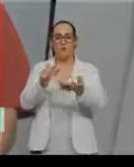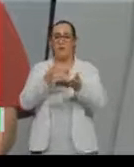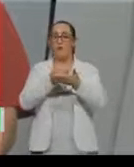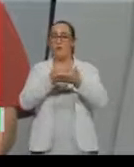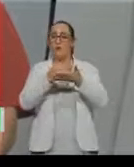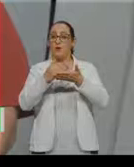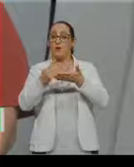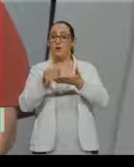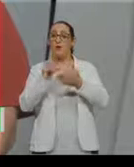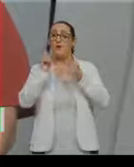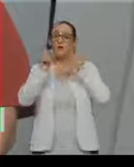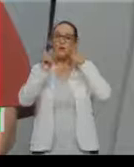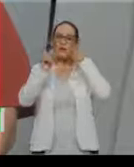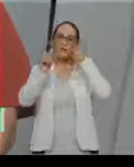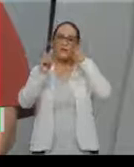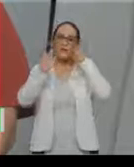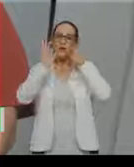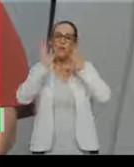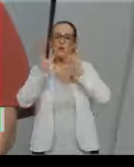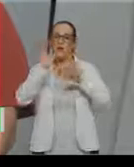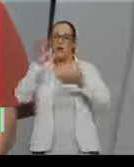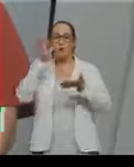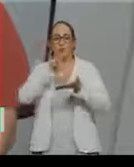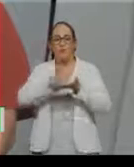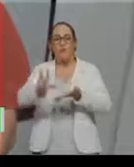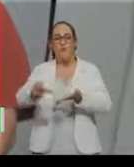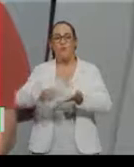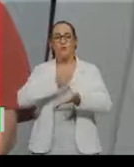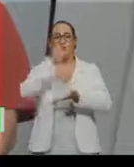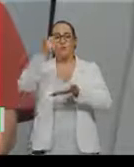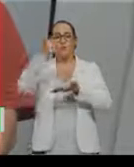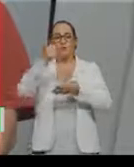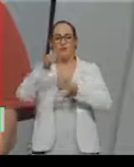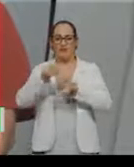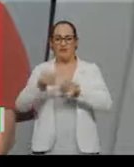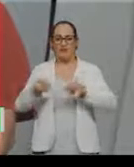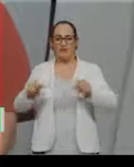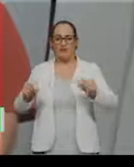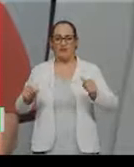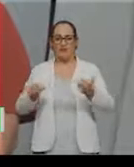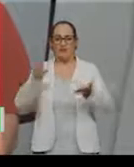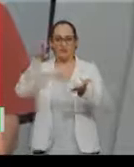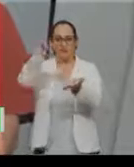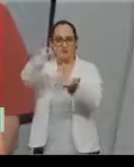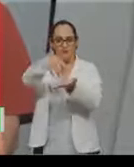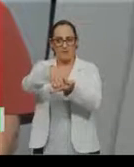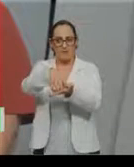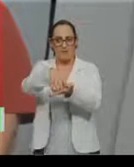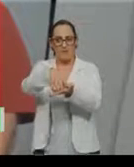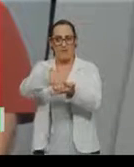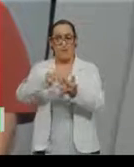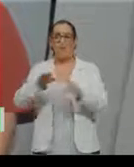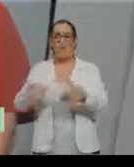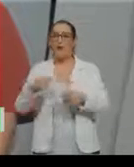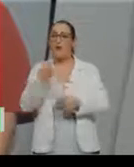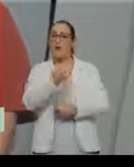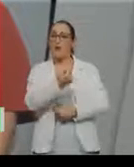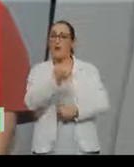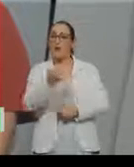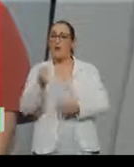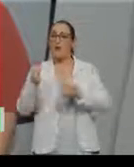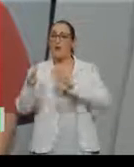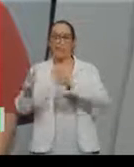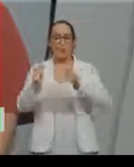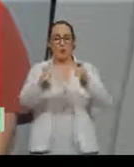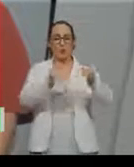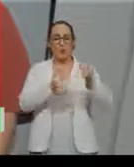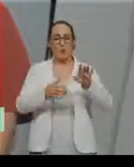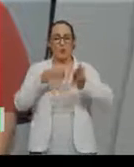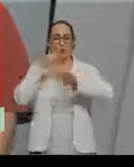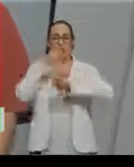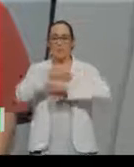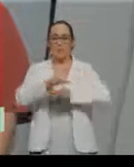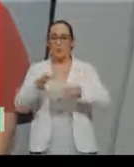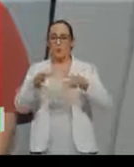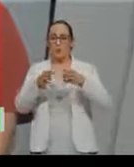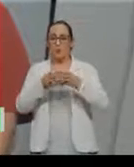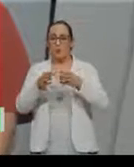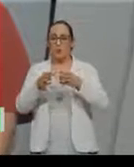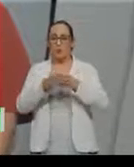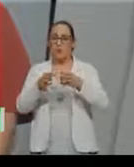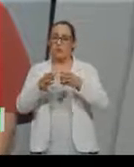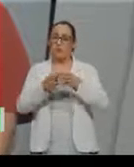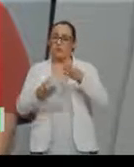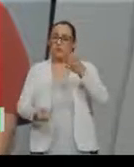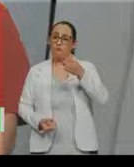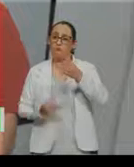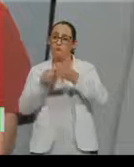colônia. Em cada região que esses bandeirantes vão se fixando, vão firmando cidades. Minas